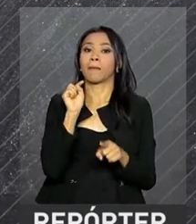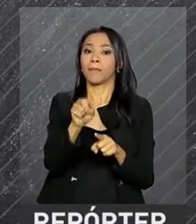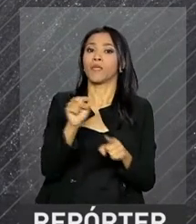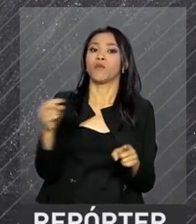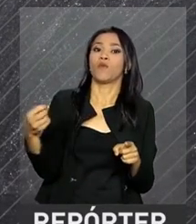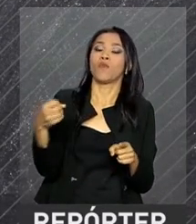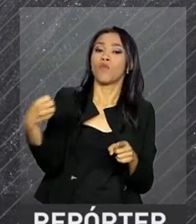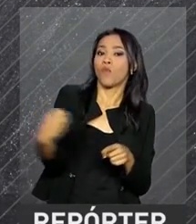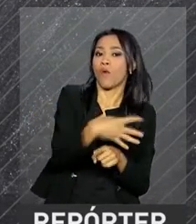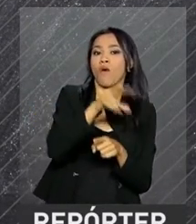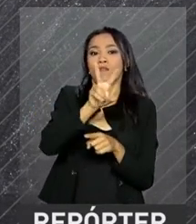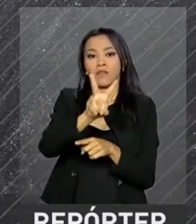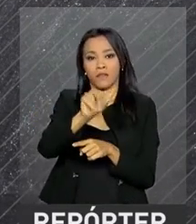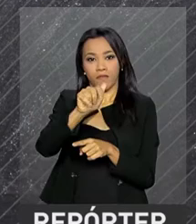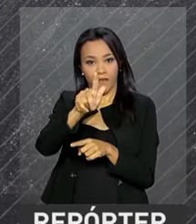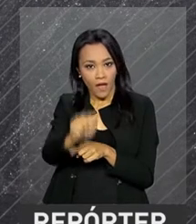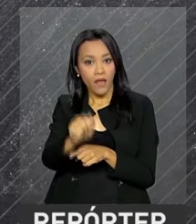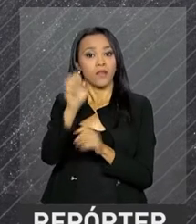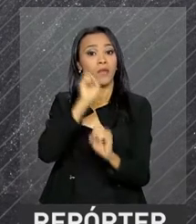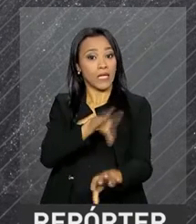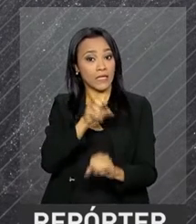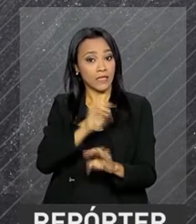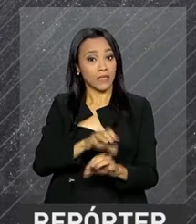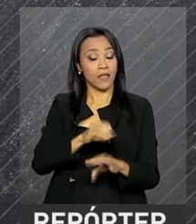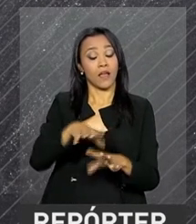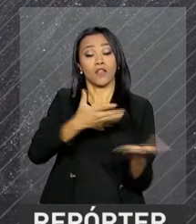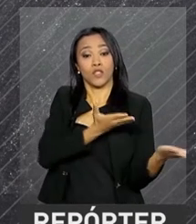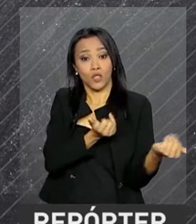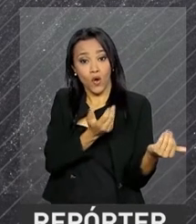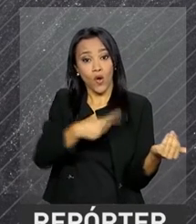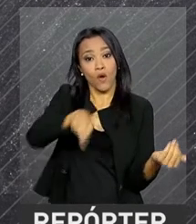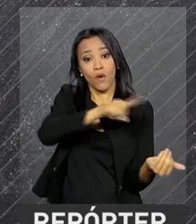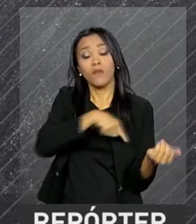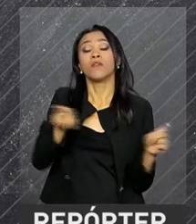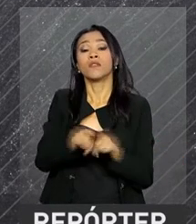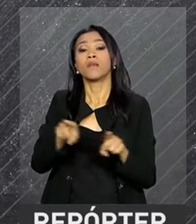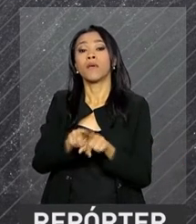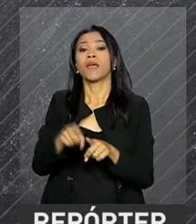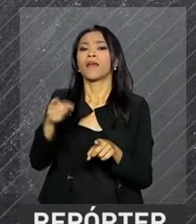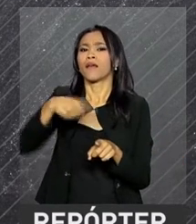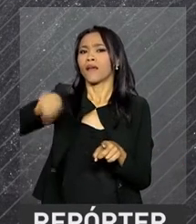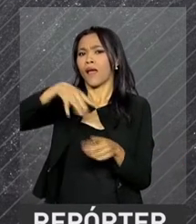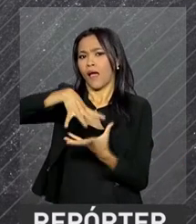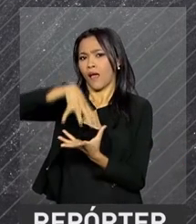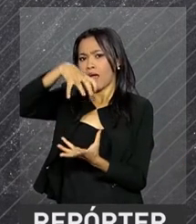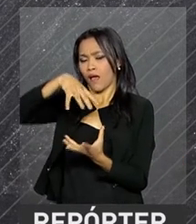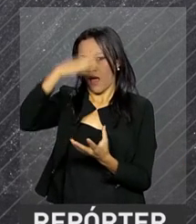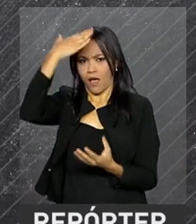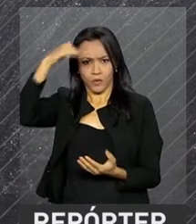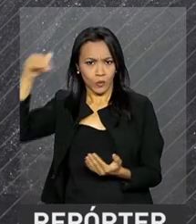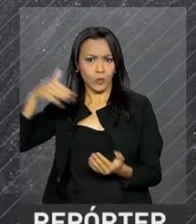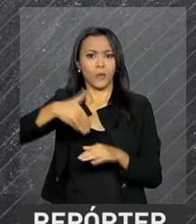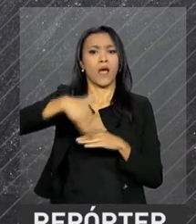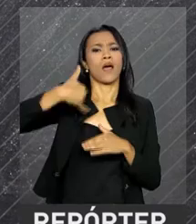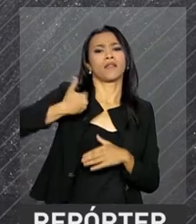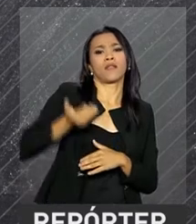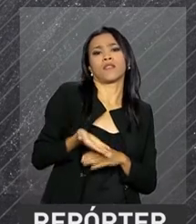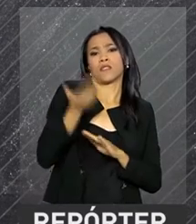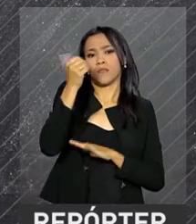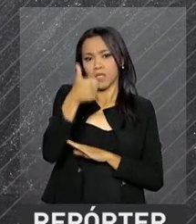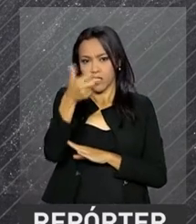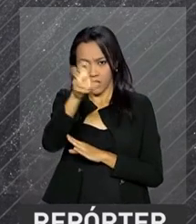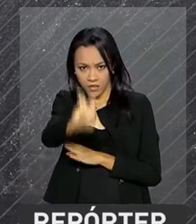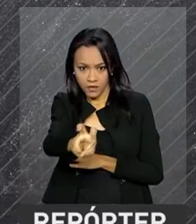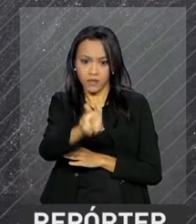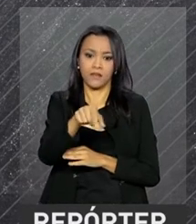novas vagas para alfabetização de jovens e adultos acima de 15 anos cerca de 50% a mais do que foram